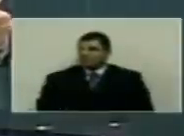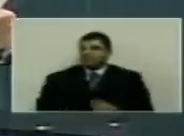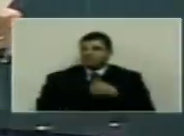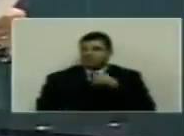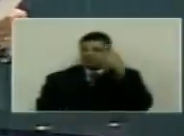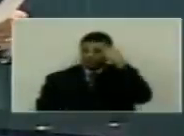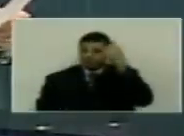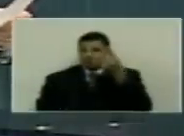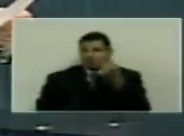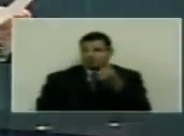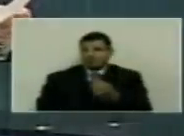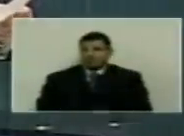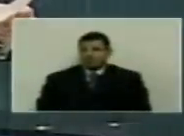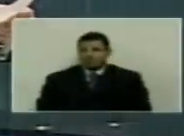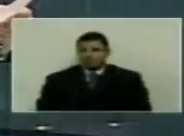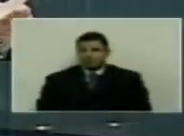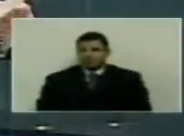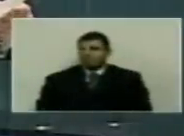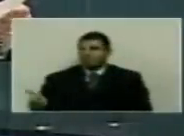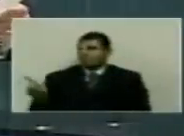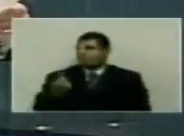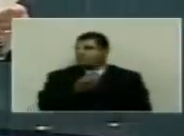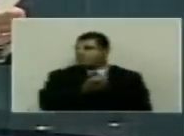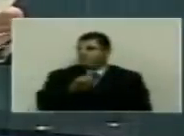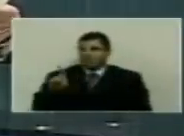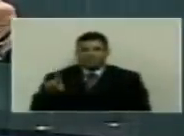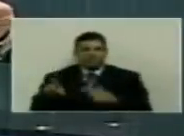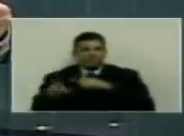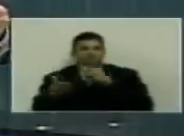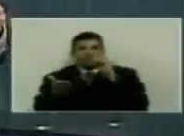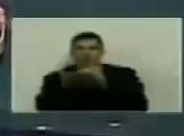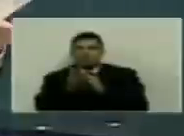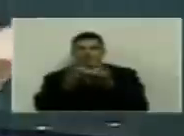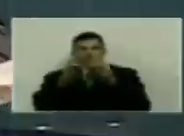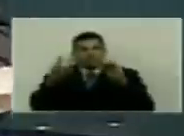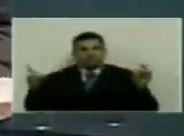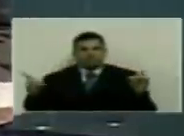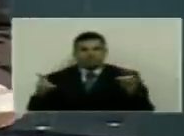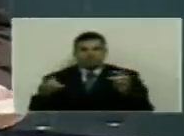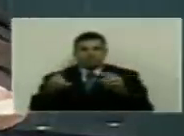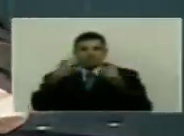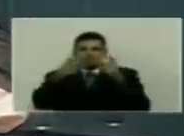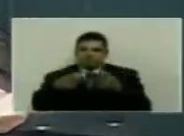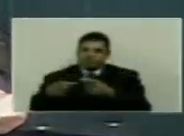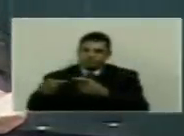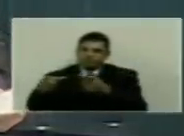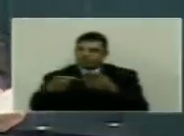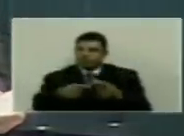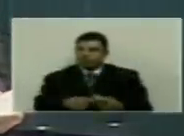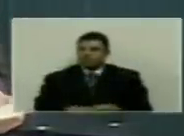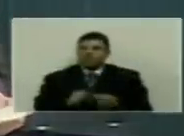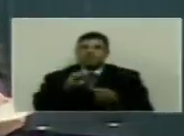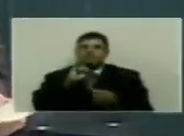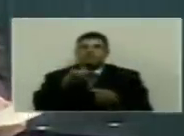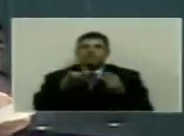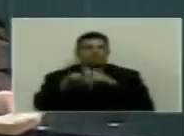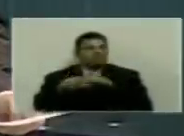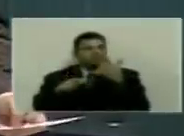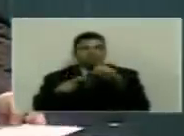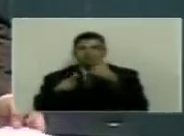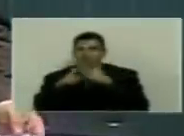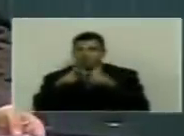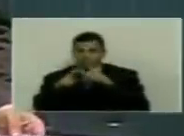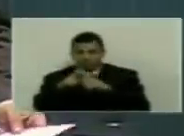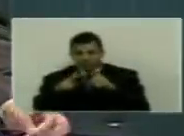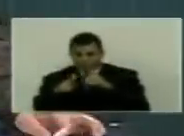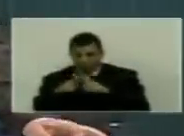e eu abro aspas: não existe falta de energia por geração. Se não há problema de falta